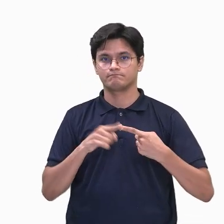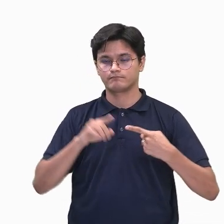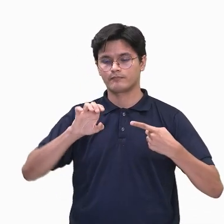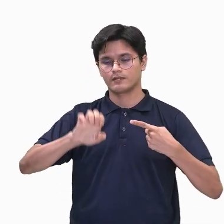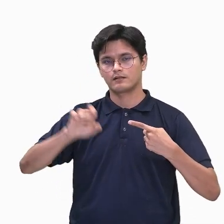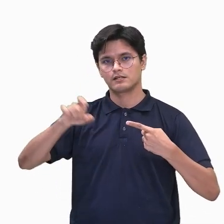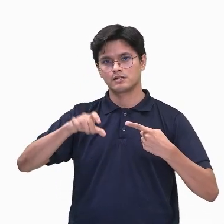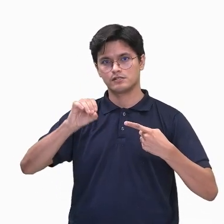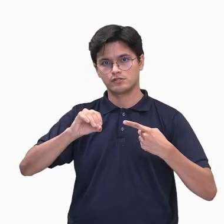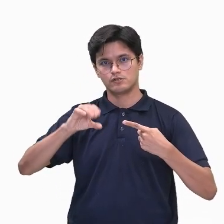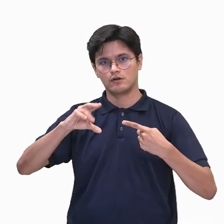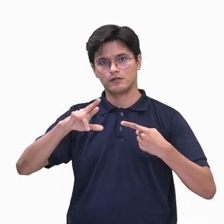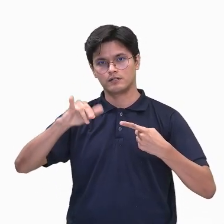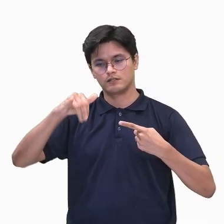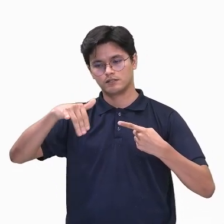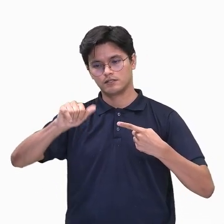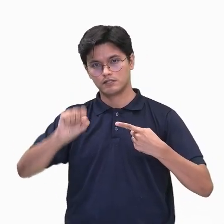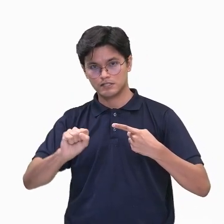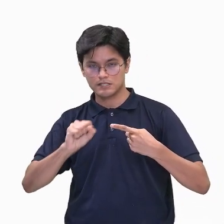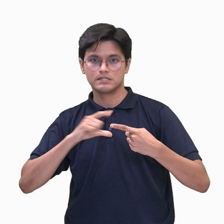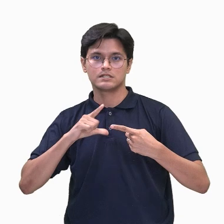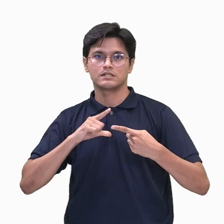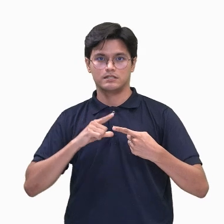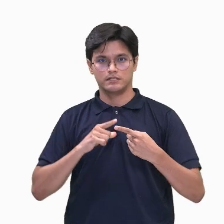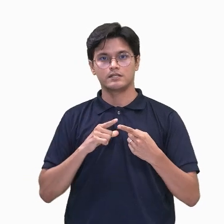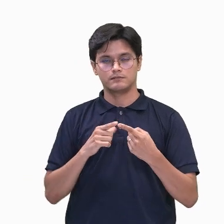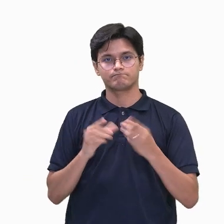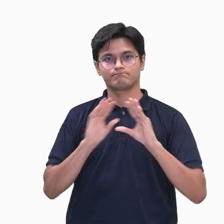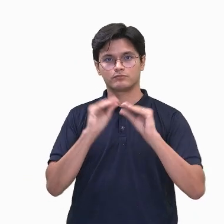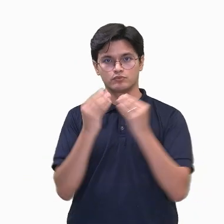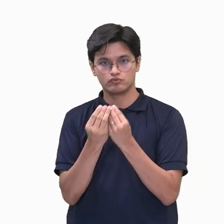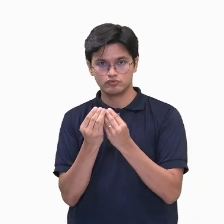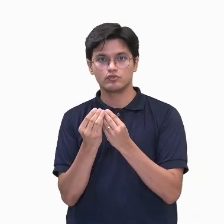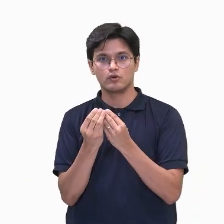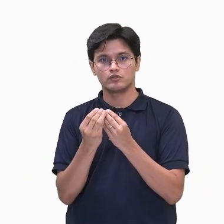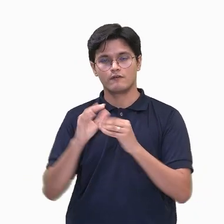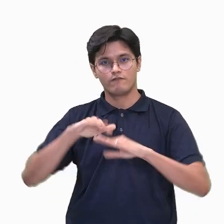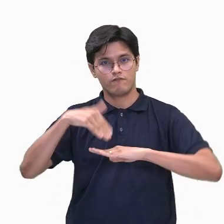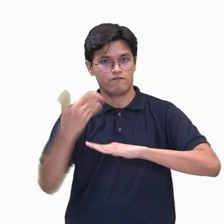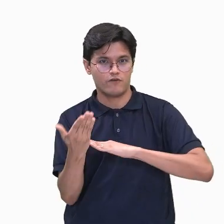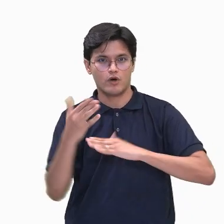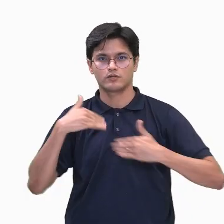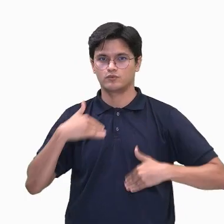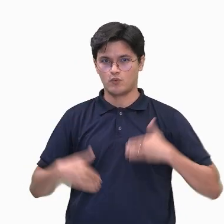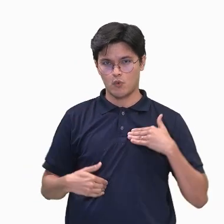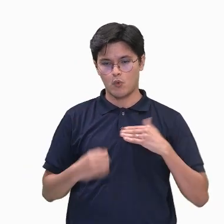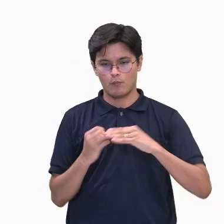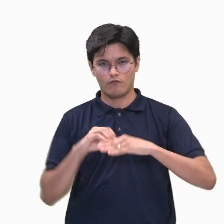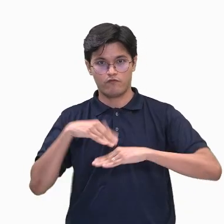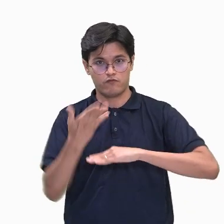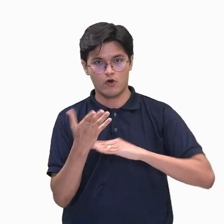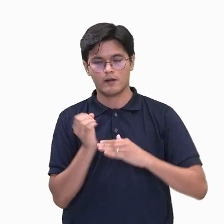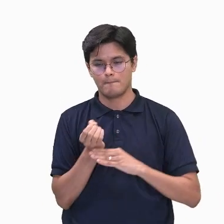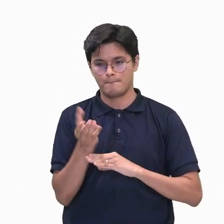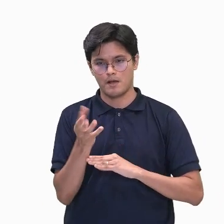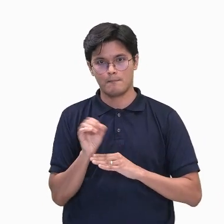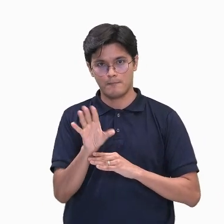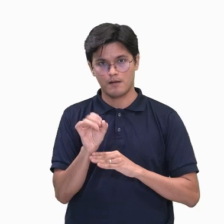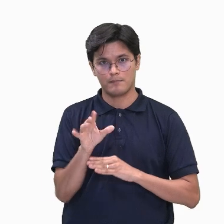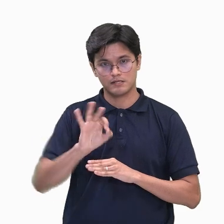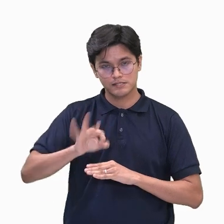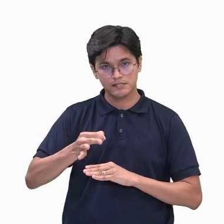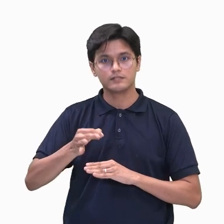elas lançam os seus produtos para fora do corpo, através de ductos, né? Então, no caso das glândulas